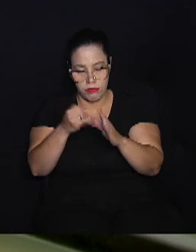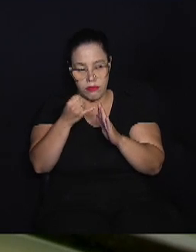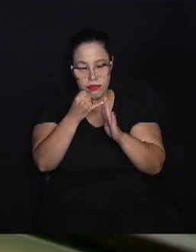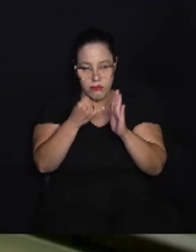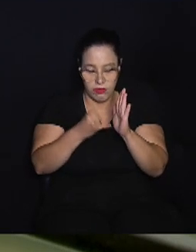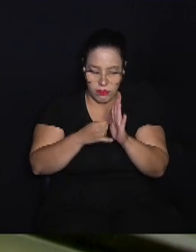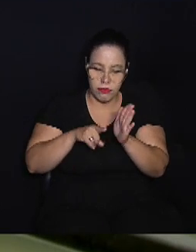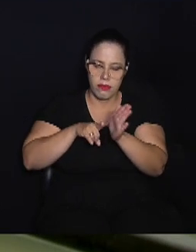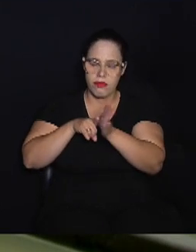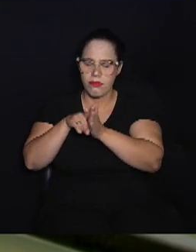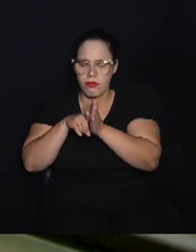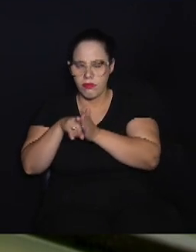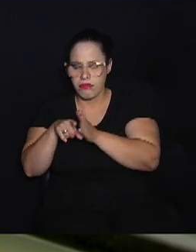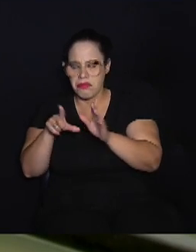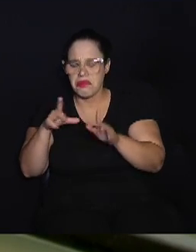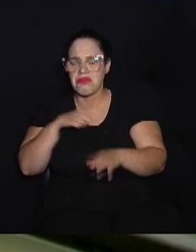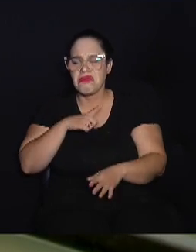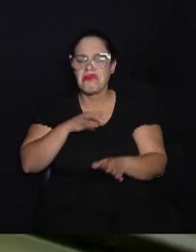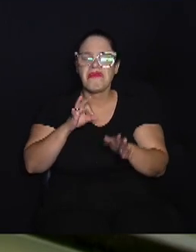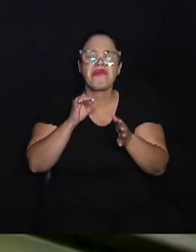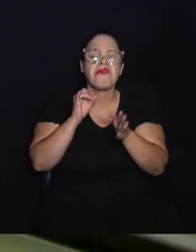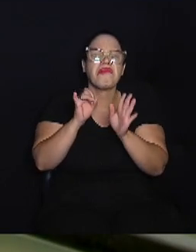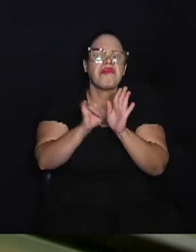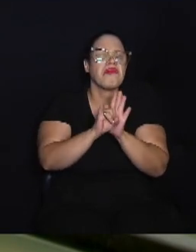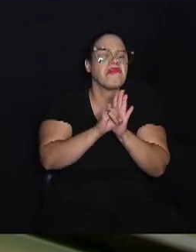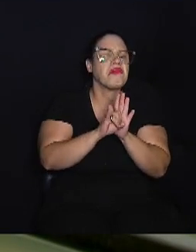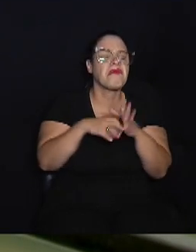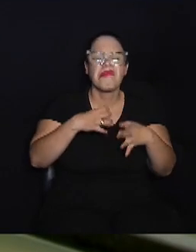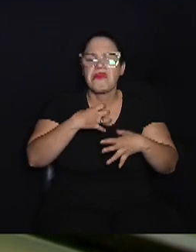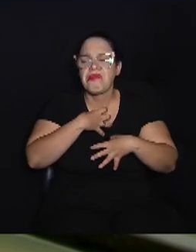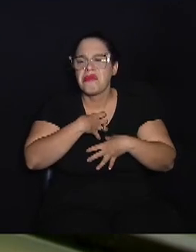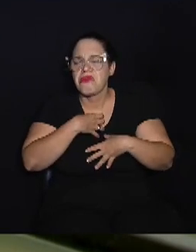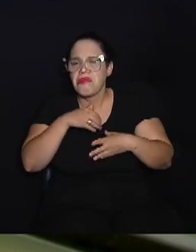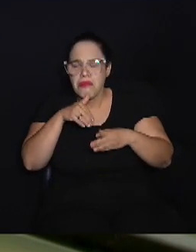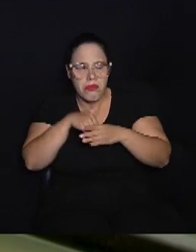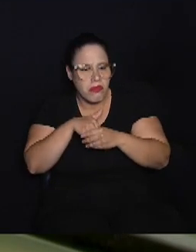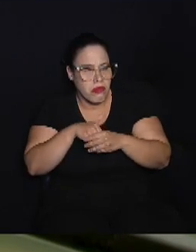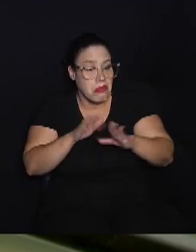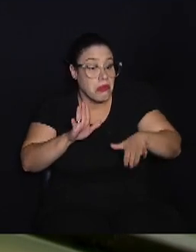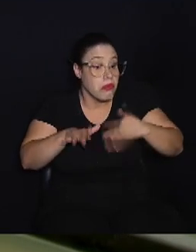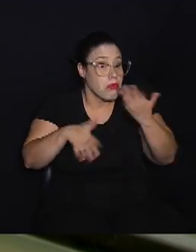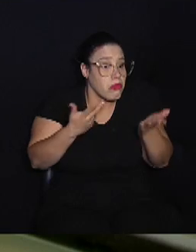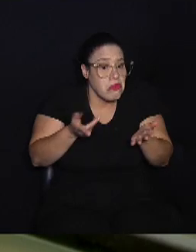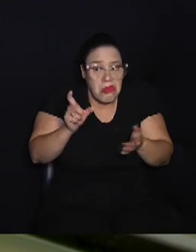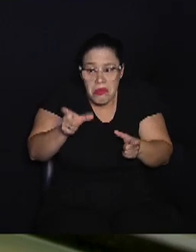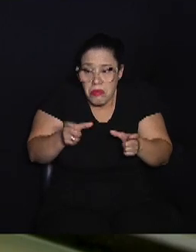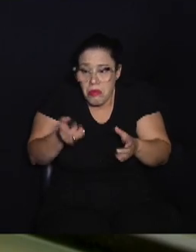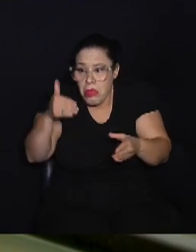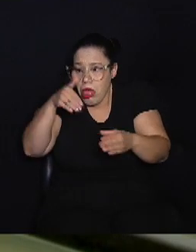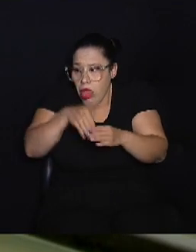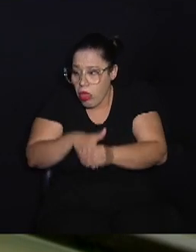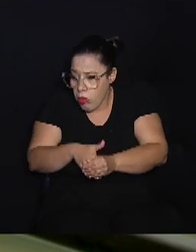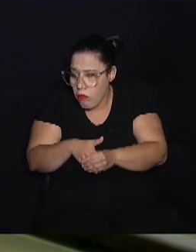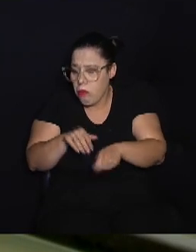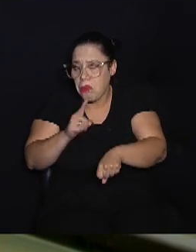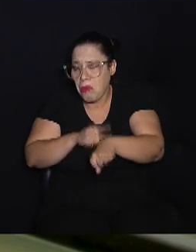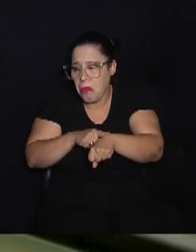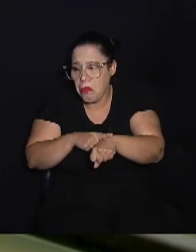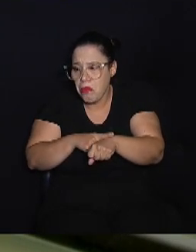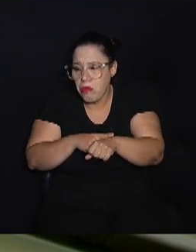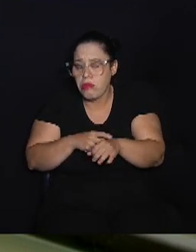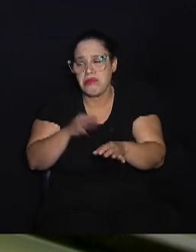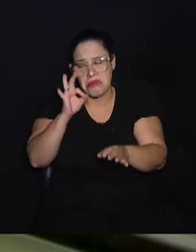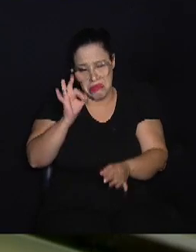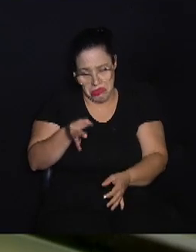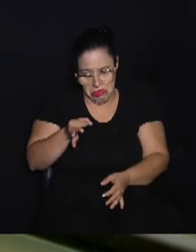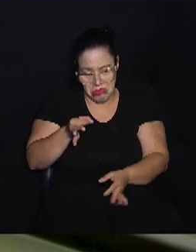de pesquisa têm de identificar qual é a sensação do eleitor, qual é a tendência do eleitor na hora de votar. É permitido,